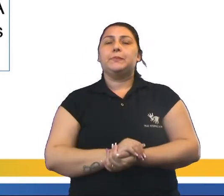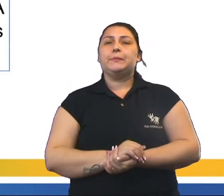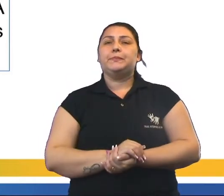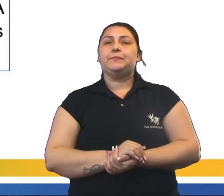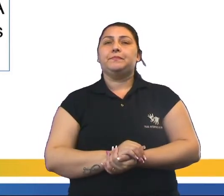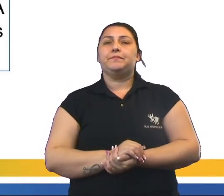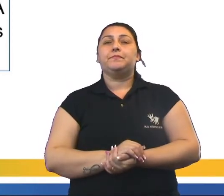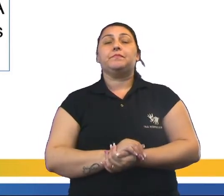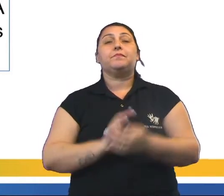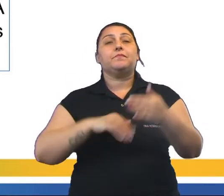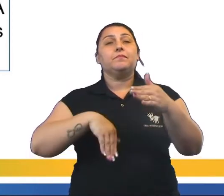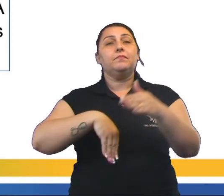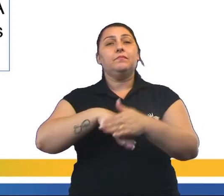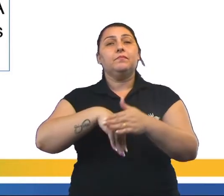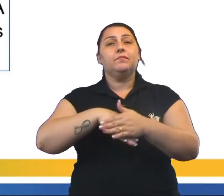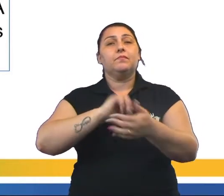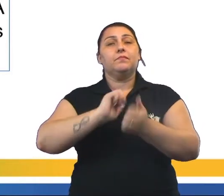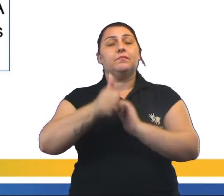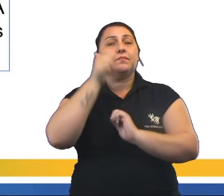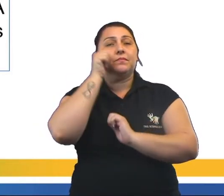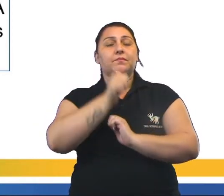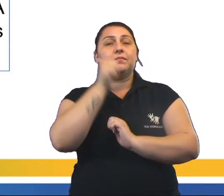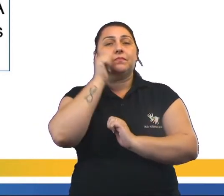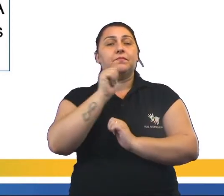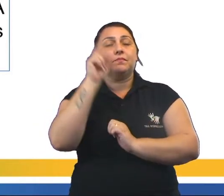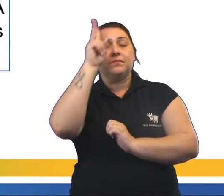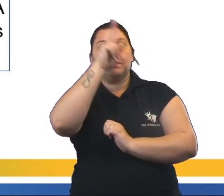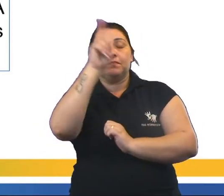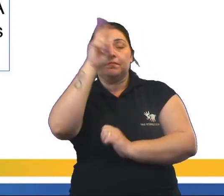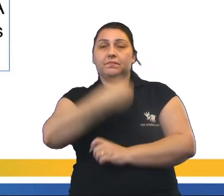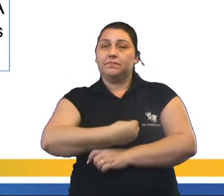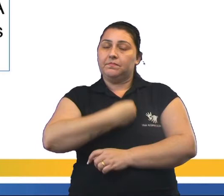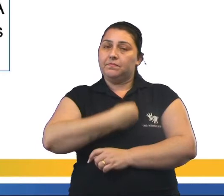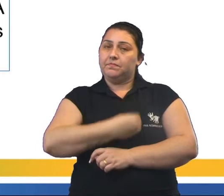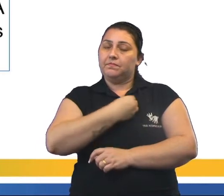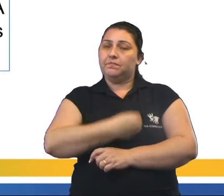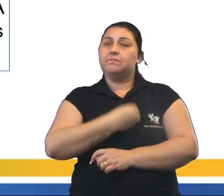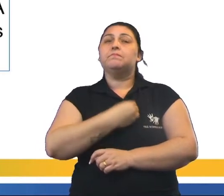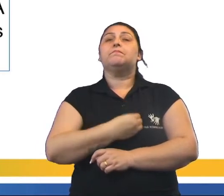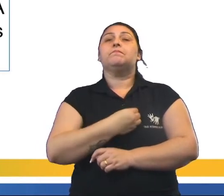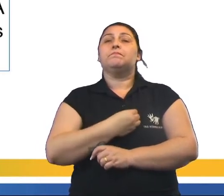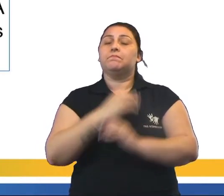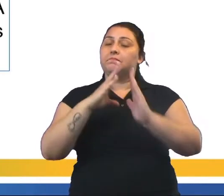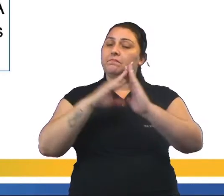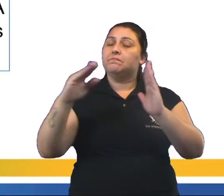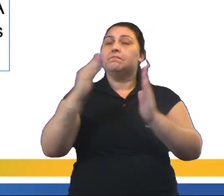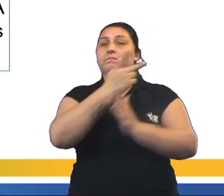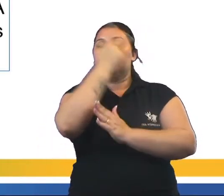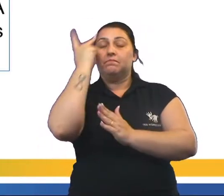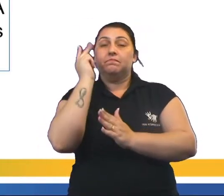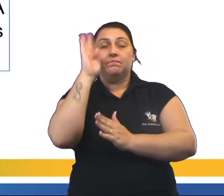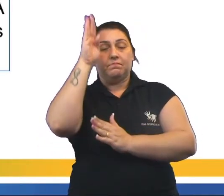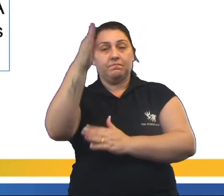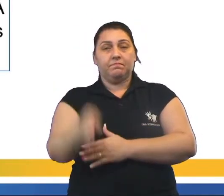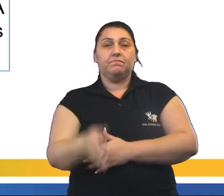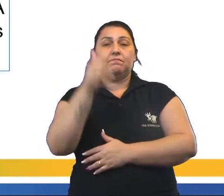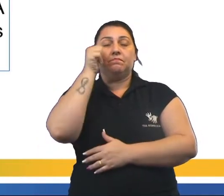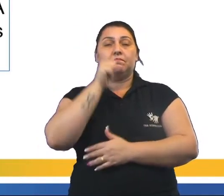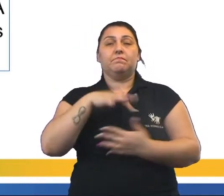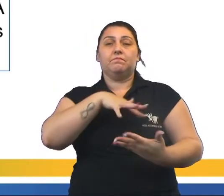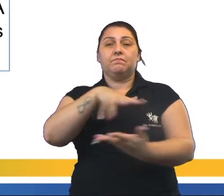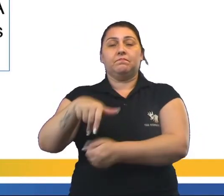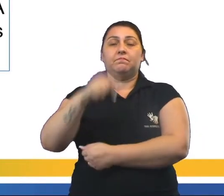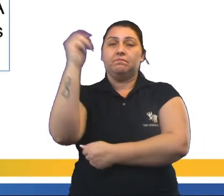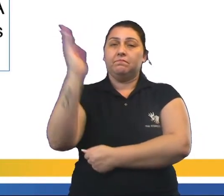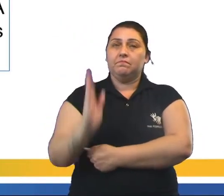personalidade, né, do futebol feminino, cuja história de vida inspira muitas pessoas, principalmente as mulheres do Brasil e do